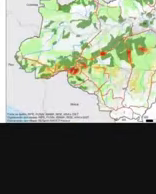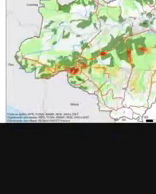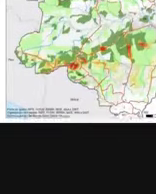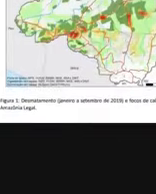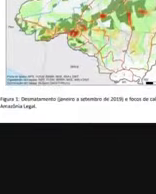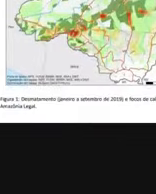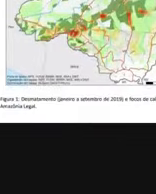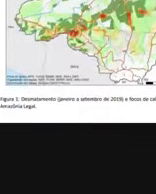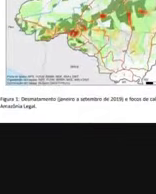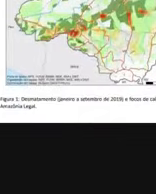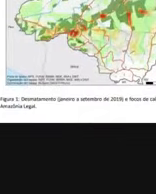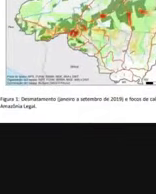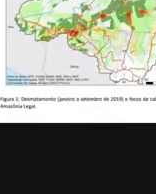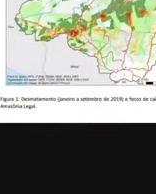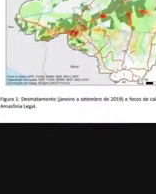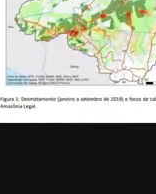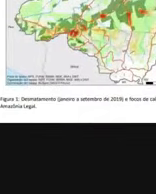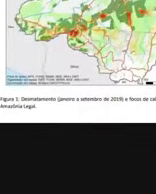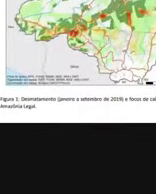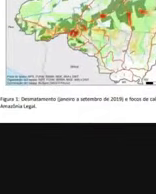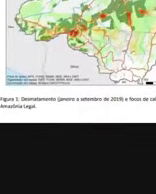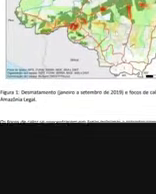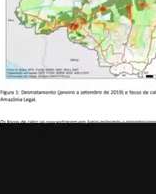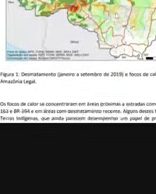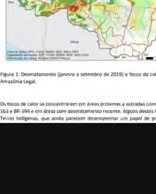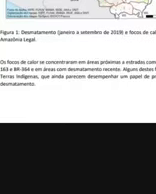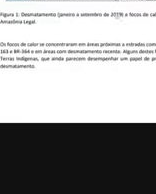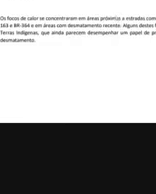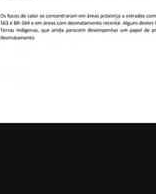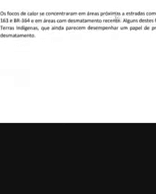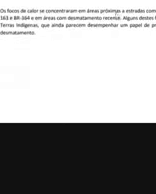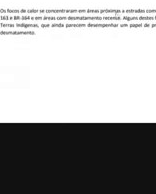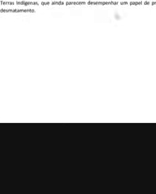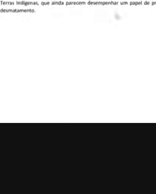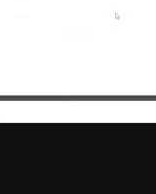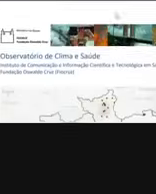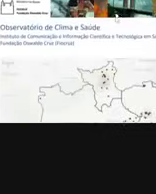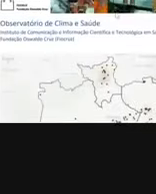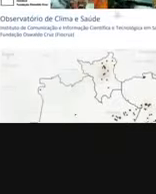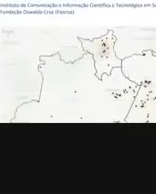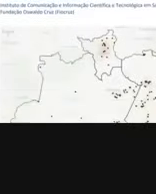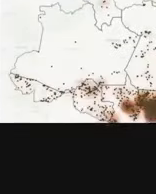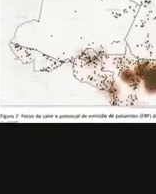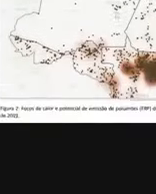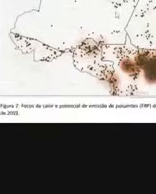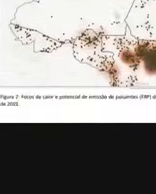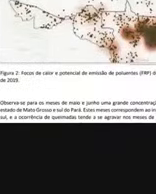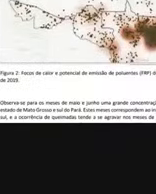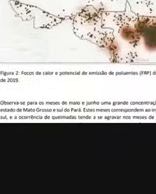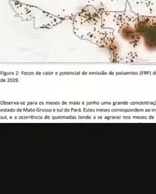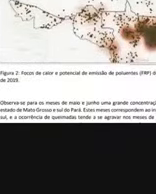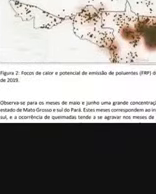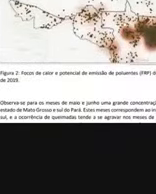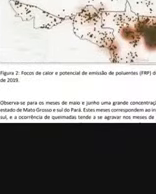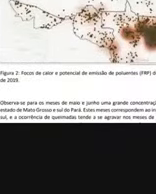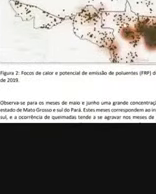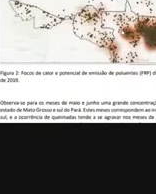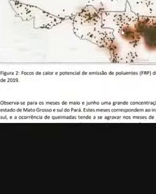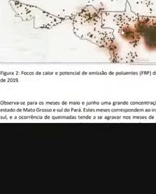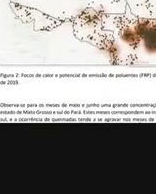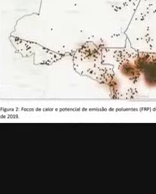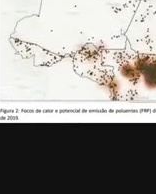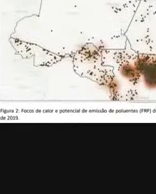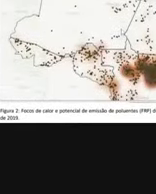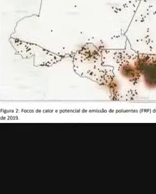quiser é só entrar na página da Fiocruz lá e baixar esse trabalhinho, né? Está mostrando o seguinte, esse aqui é